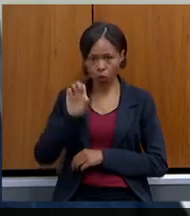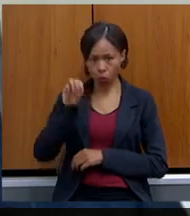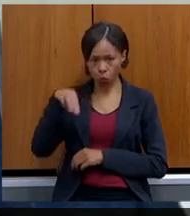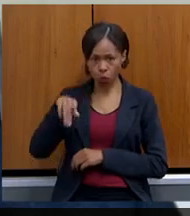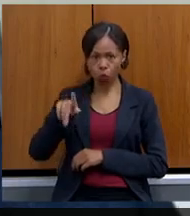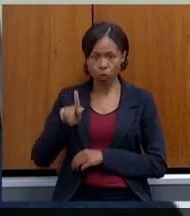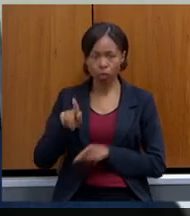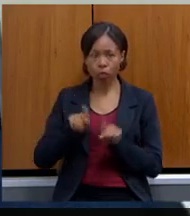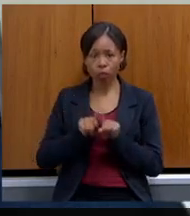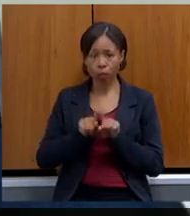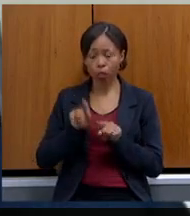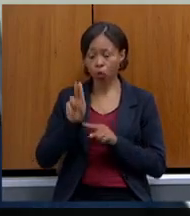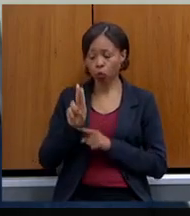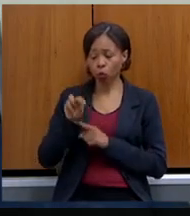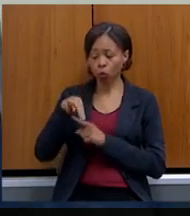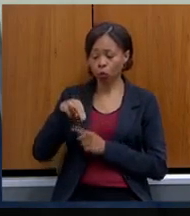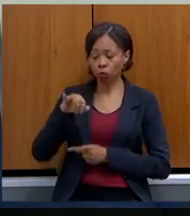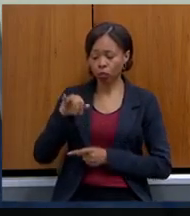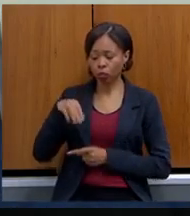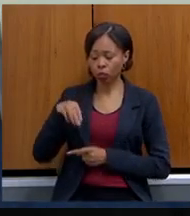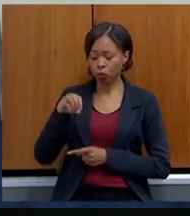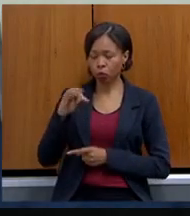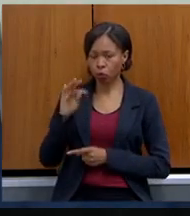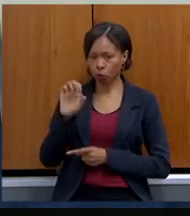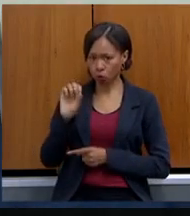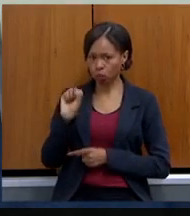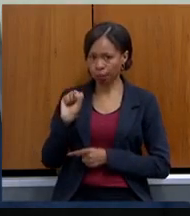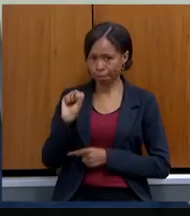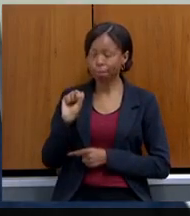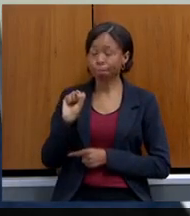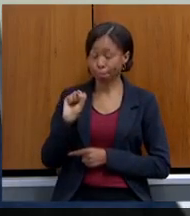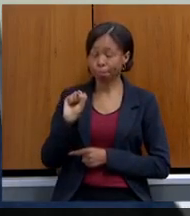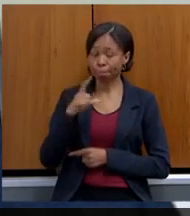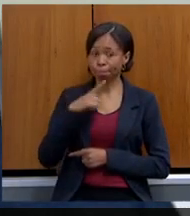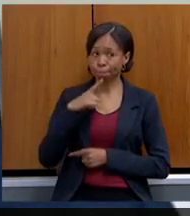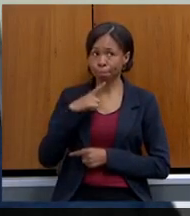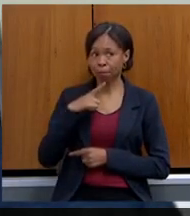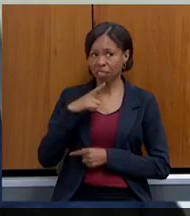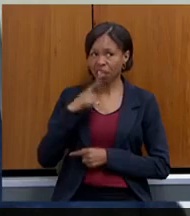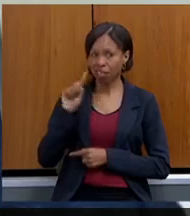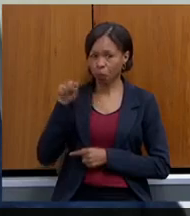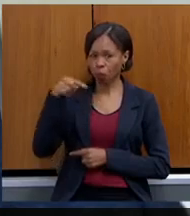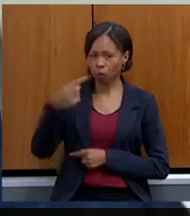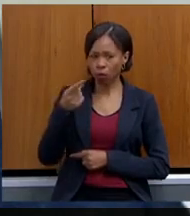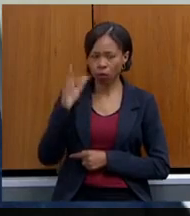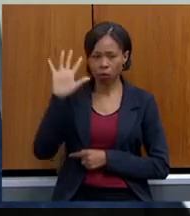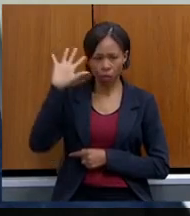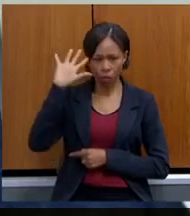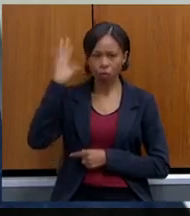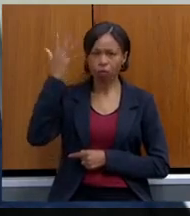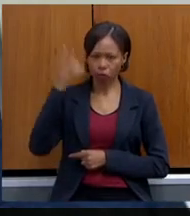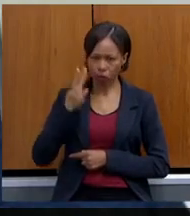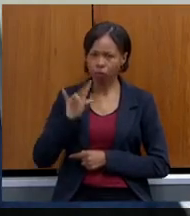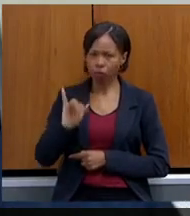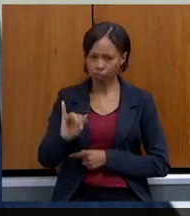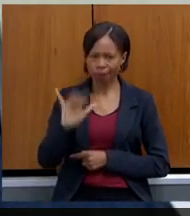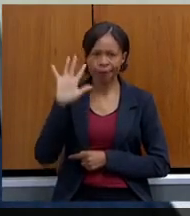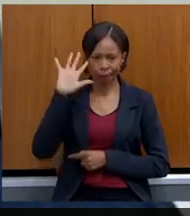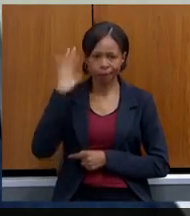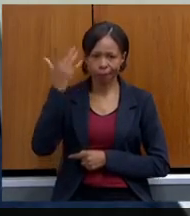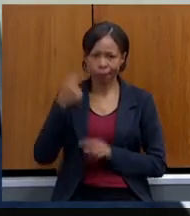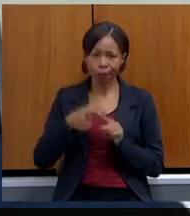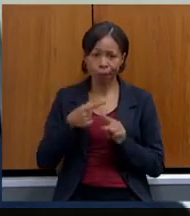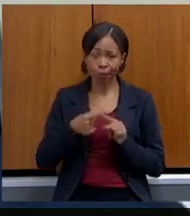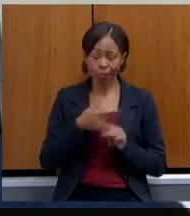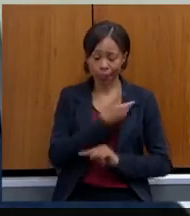um problema com relação ao tempo que vai ser resolvido novamente o tempo o estado não é o mesmo tempo do